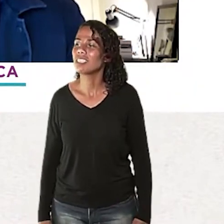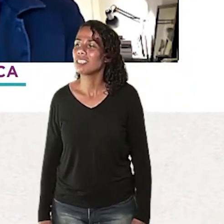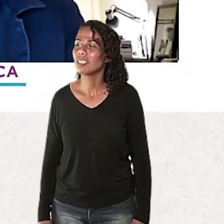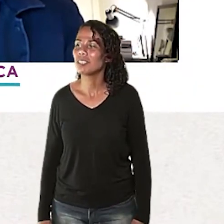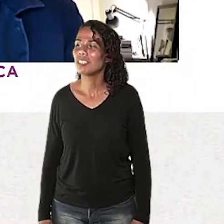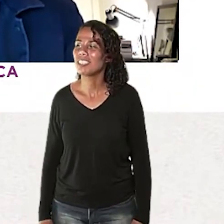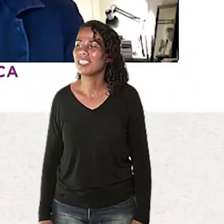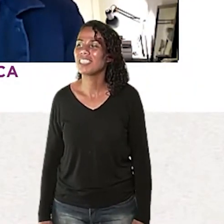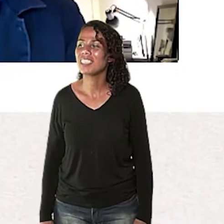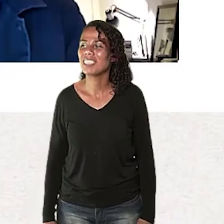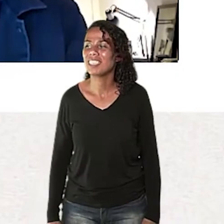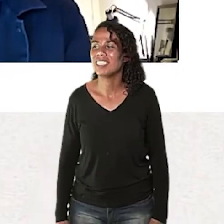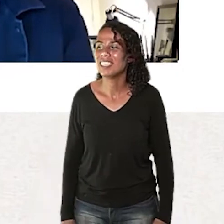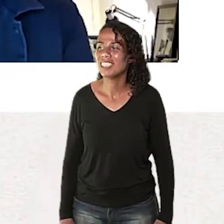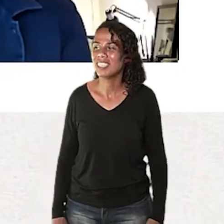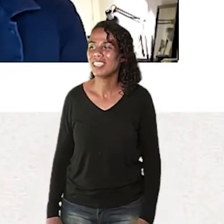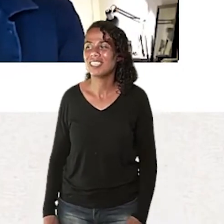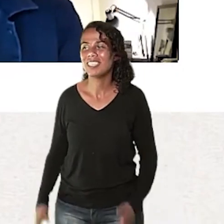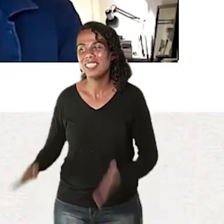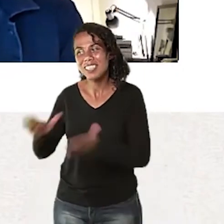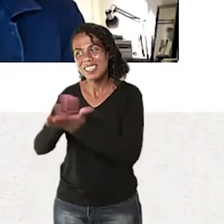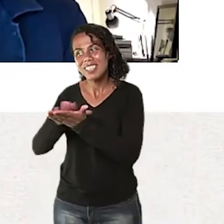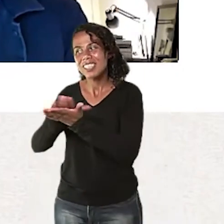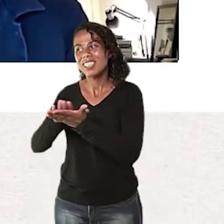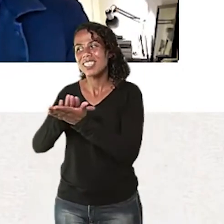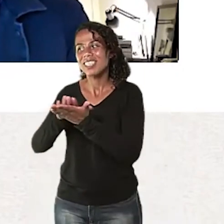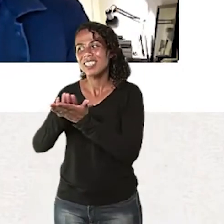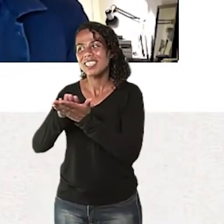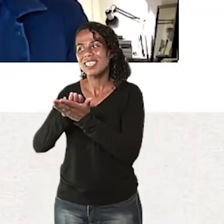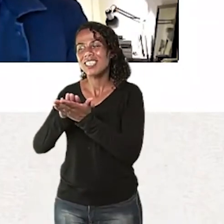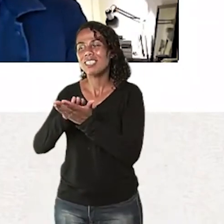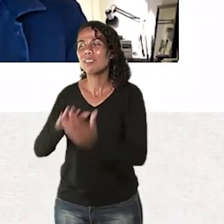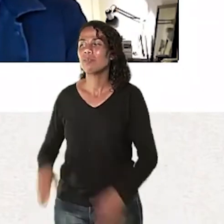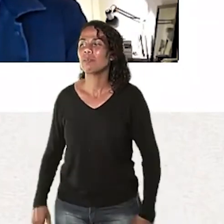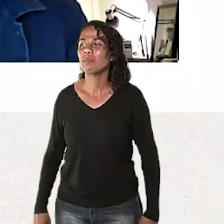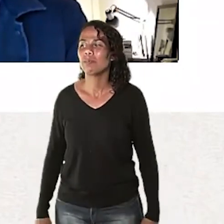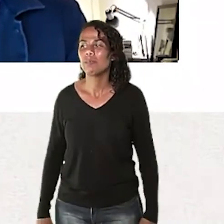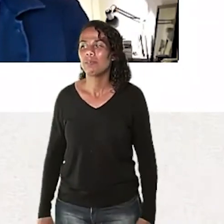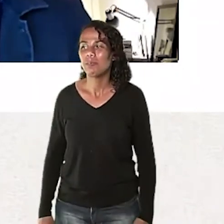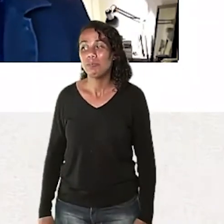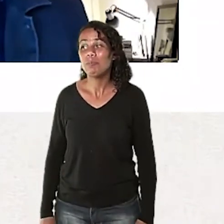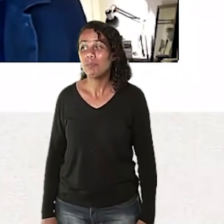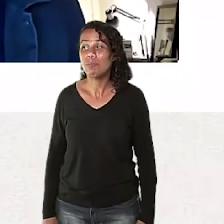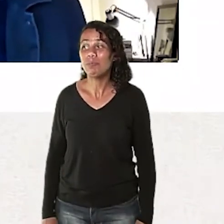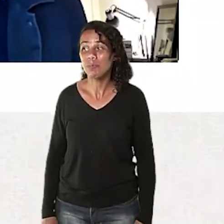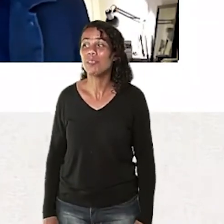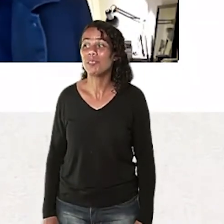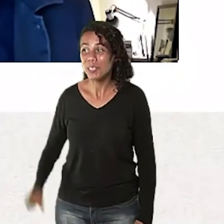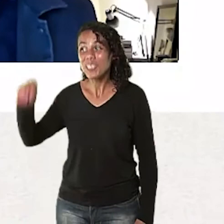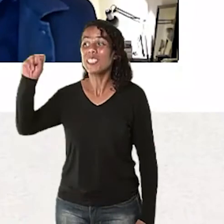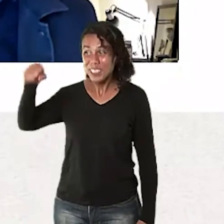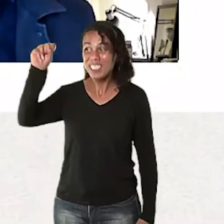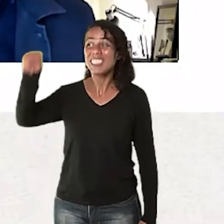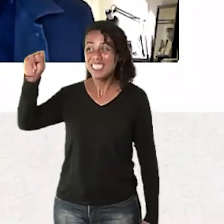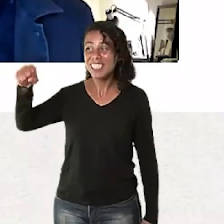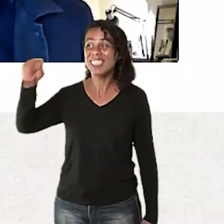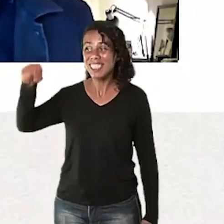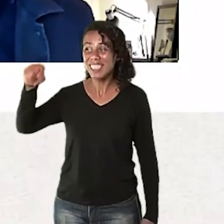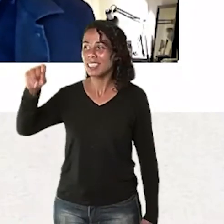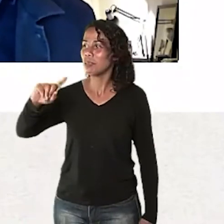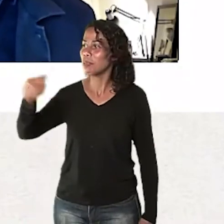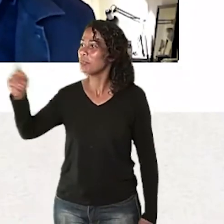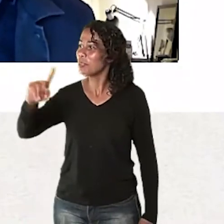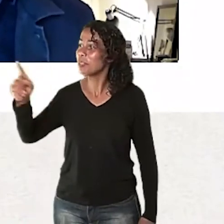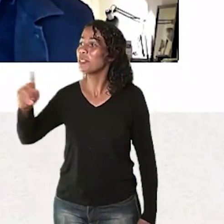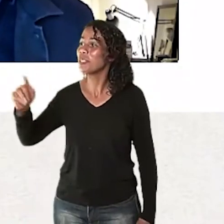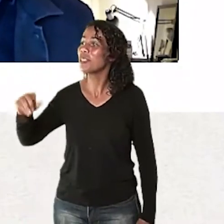Que sensacional, obrigado. Legal, Trícia, um dia eu ainda aprendo. Você foi rápida demais